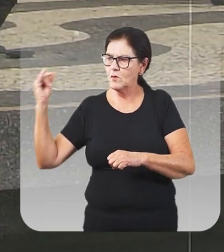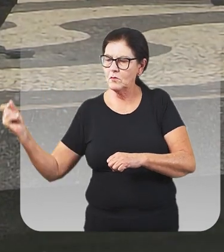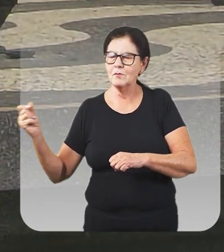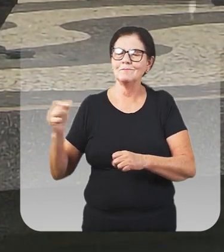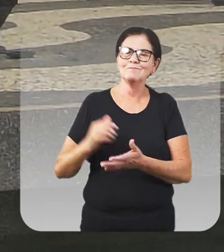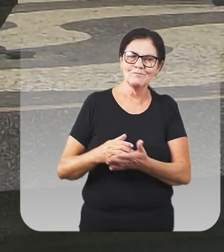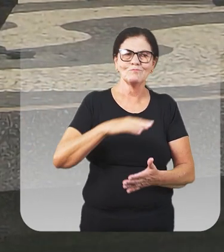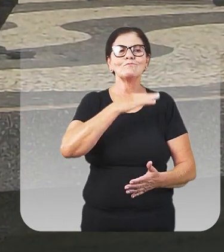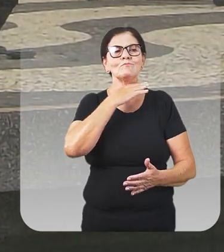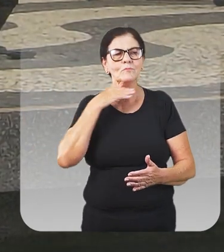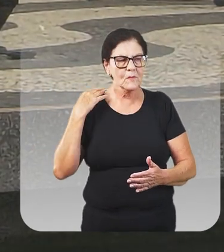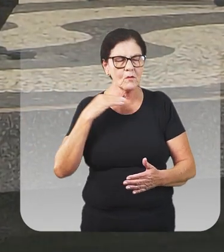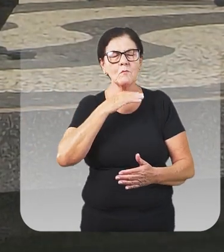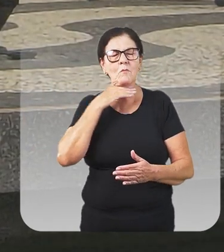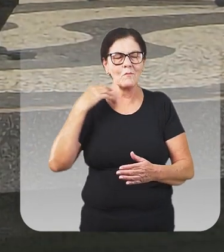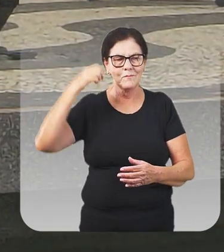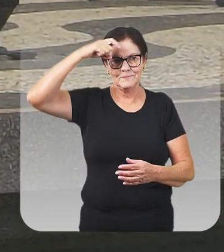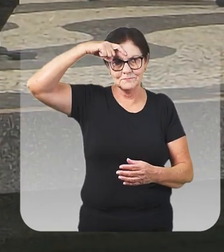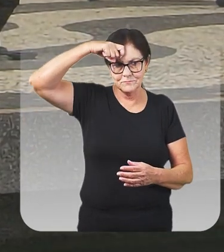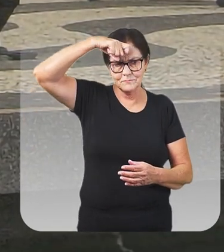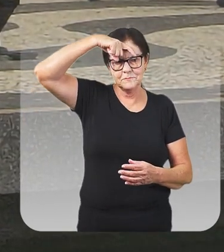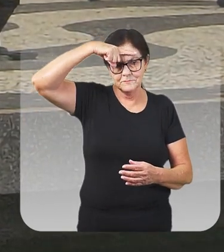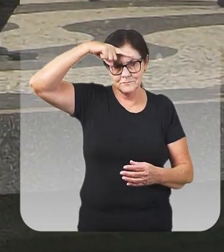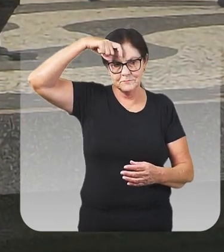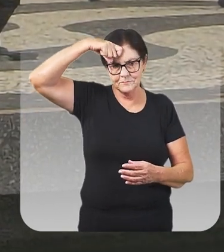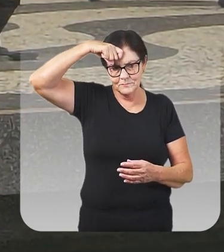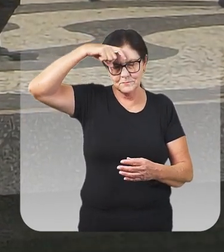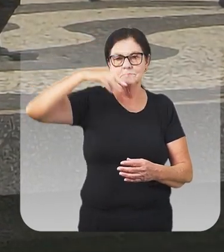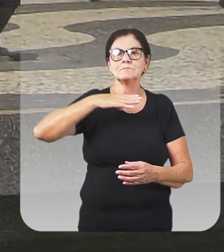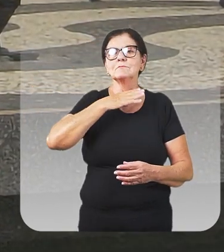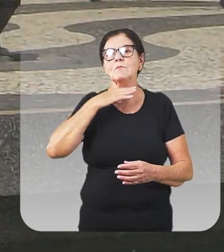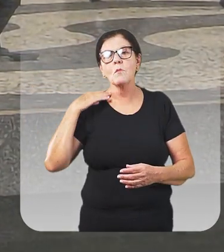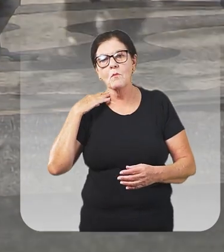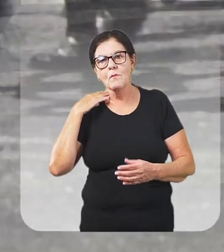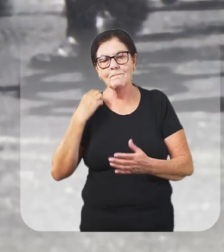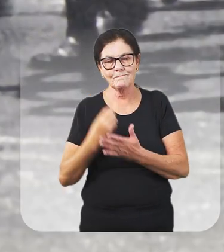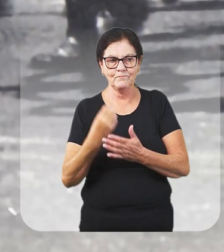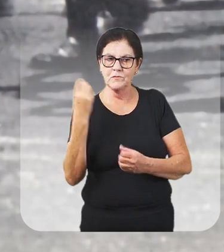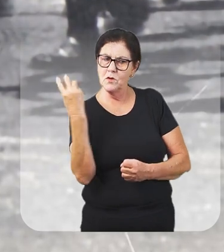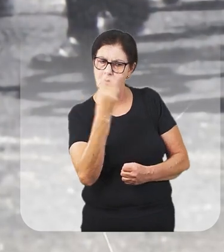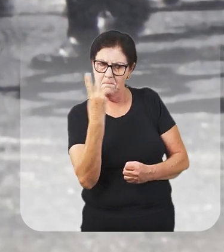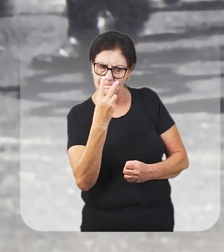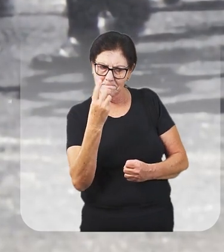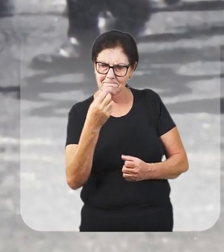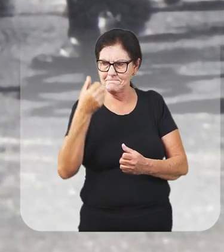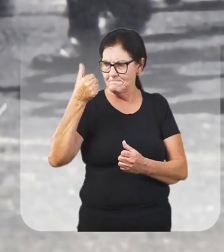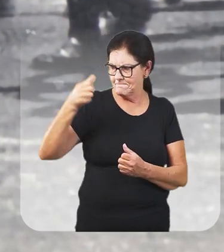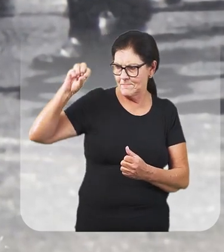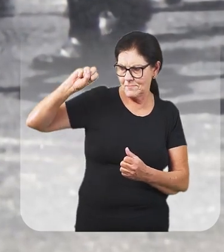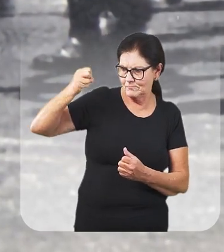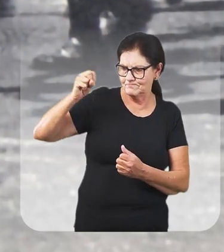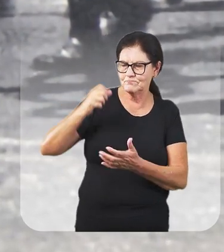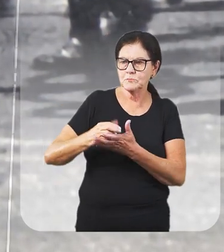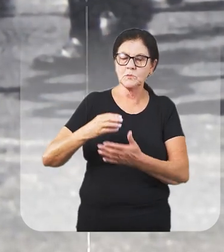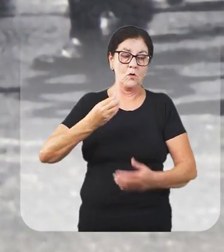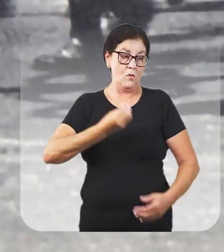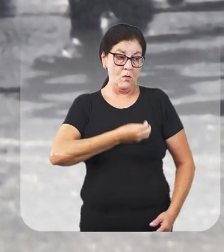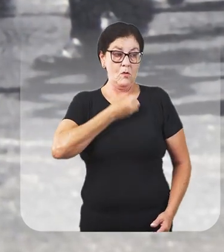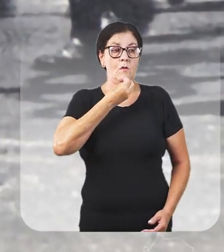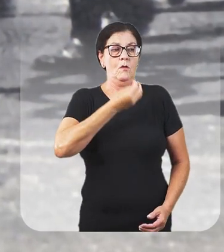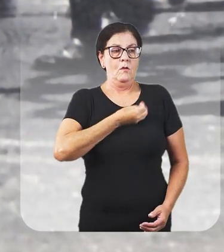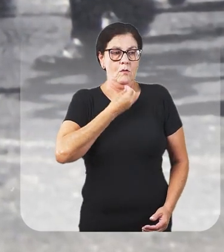sendo levado ao hospital e morrendo por complicações dos ferimentos sofridos. Apenas 2 dos 18 do